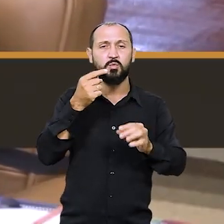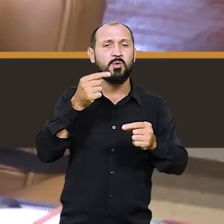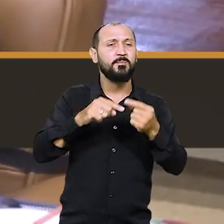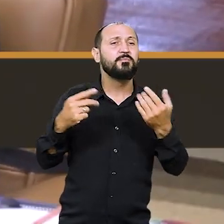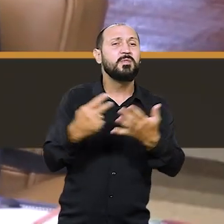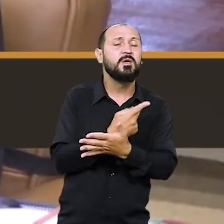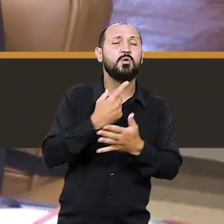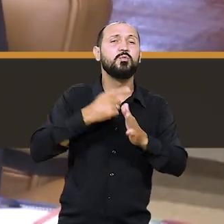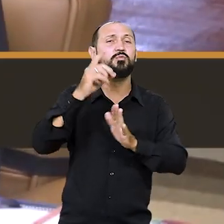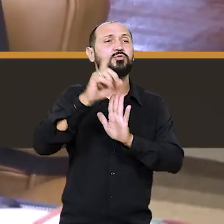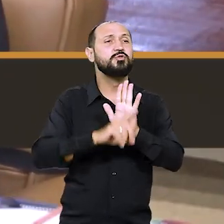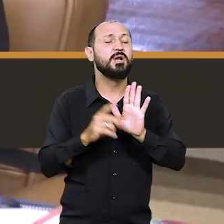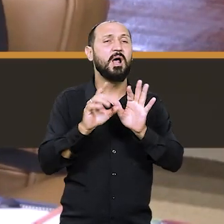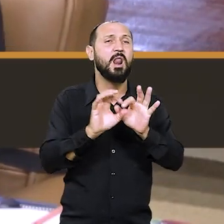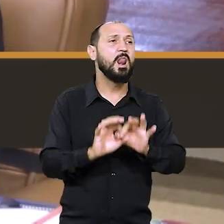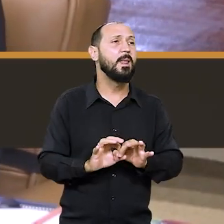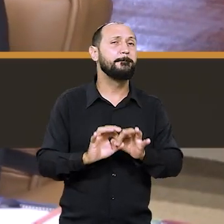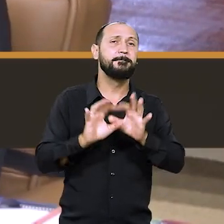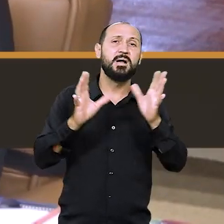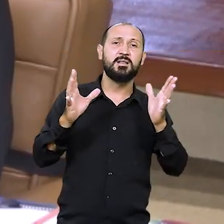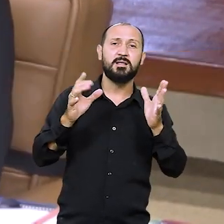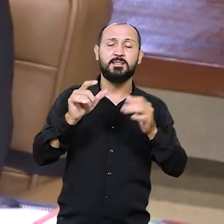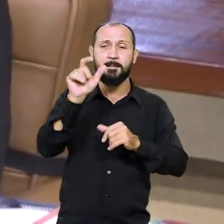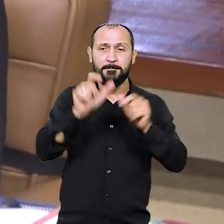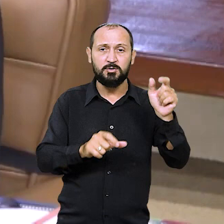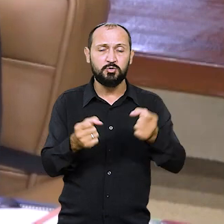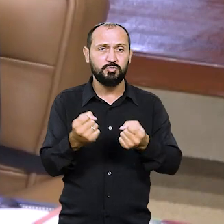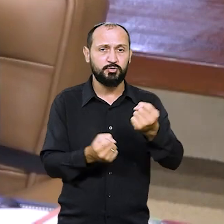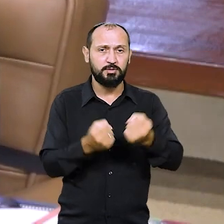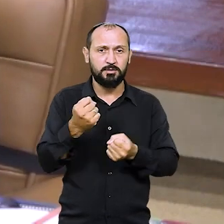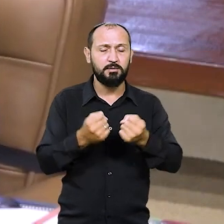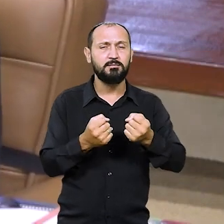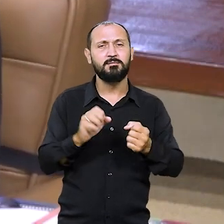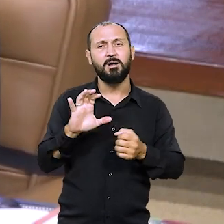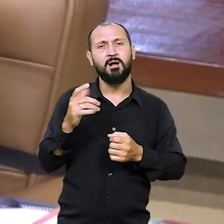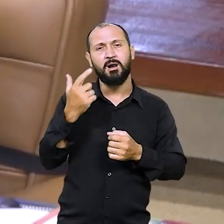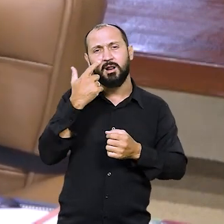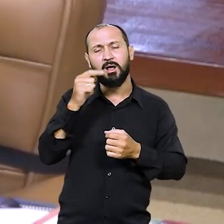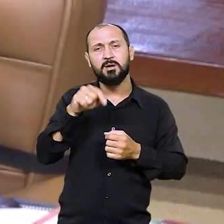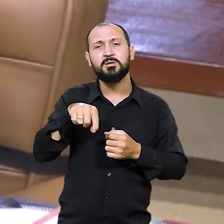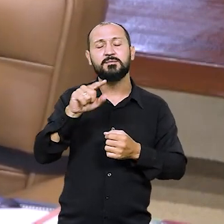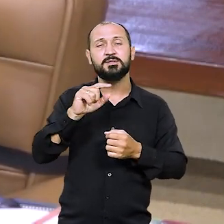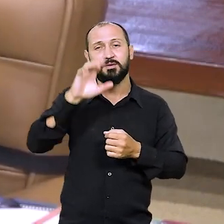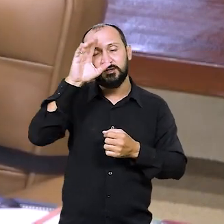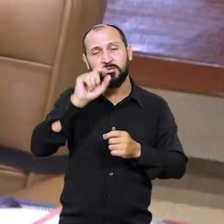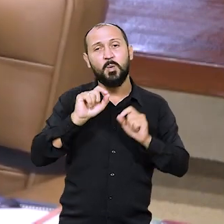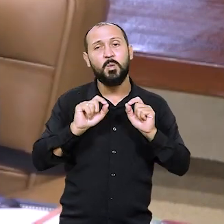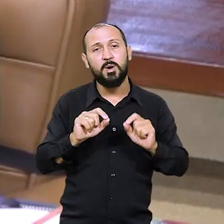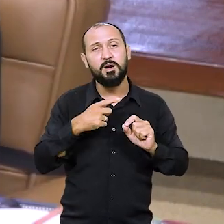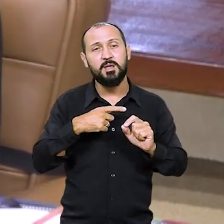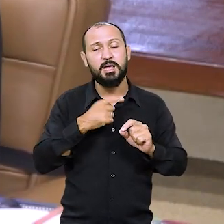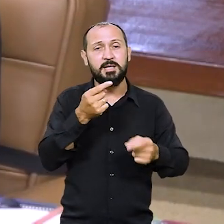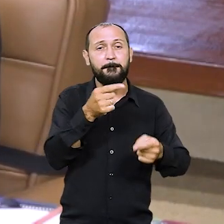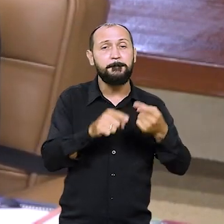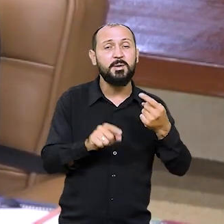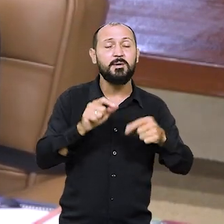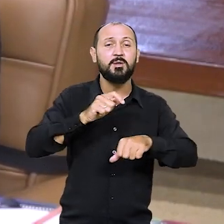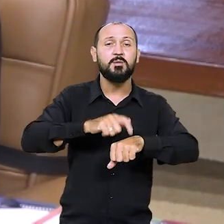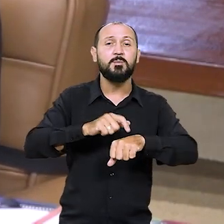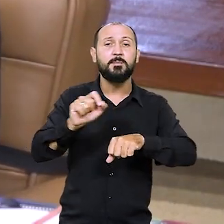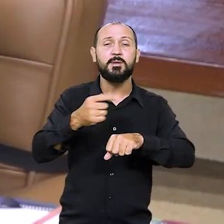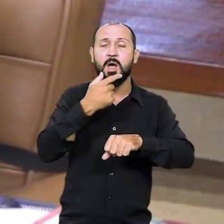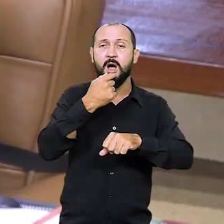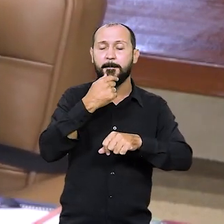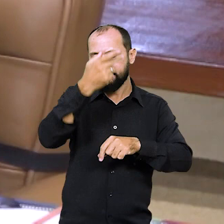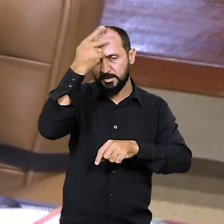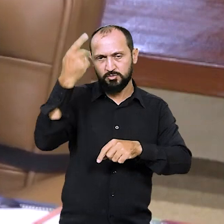isso viola o direito, a liberdade da pessoa dirigir. É claro que você vai determinar essa